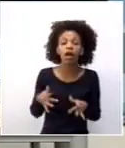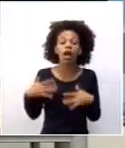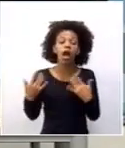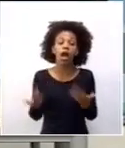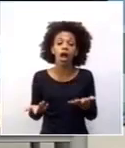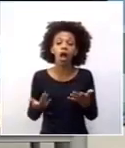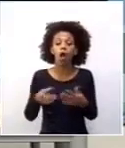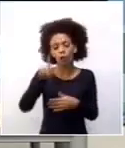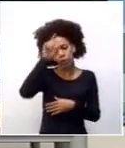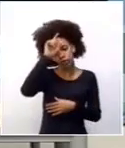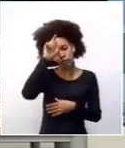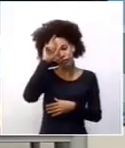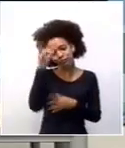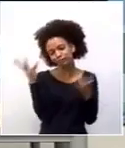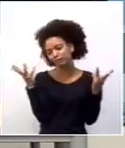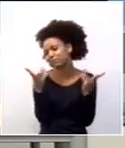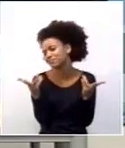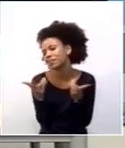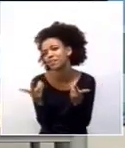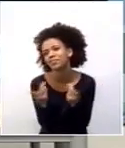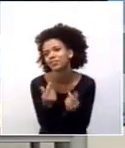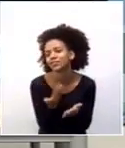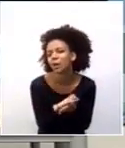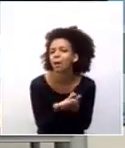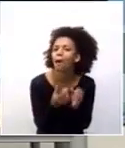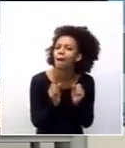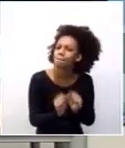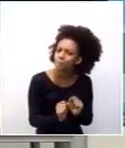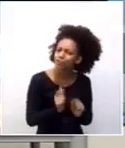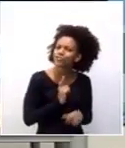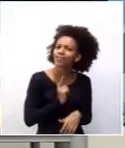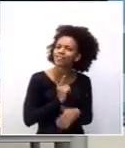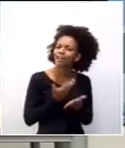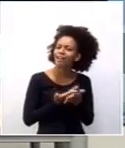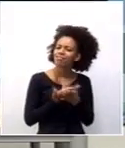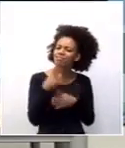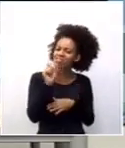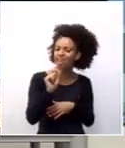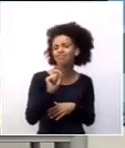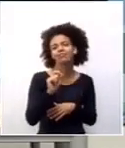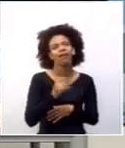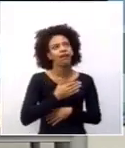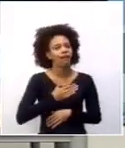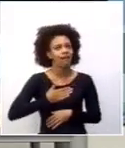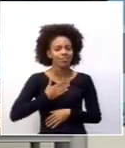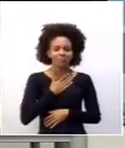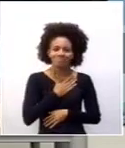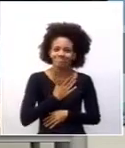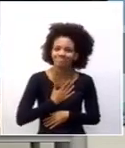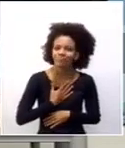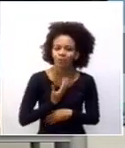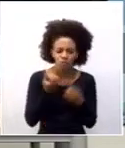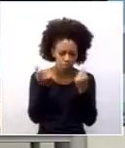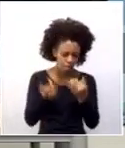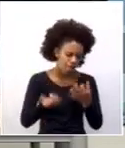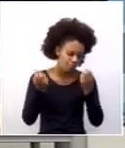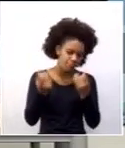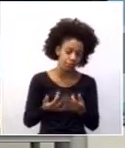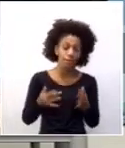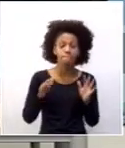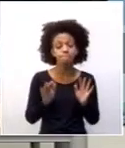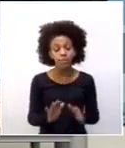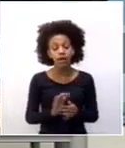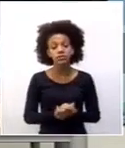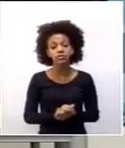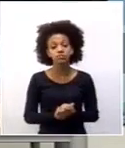é maravilhoso para estudar, a gente poderia ter 10 aulas de Egito, eu adoraria ficar aqui falando com vocês a respeito disso, tá bom? De